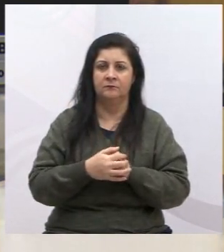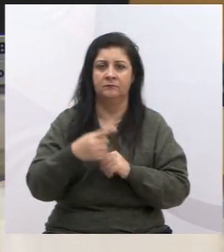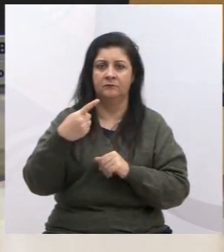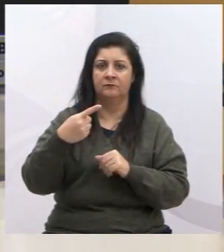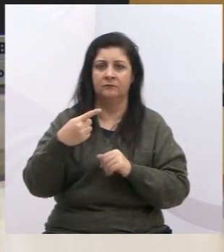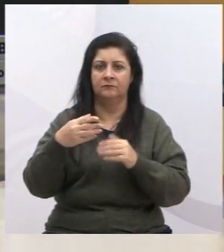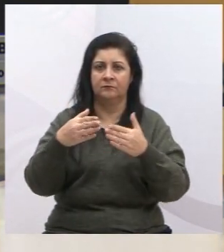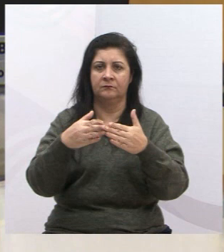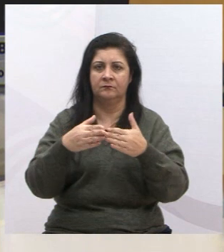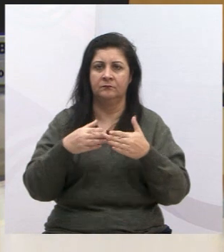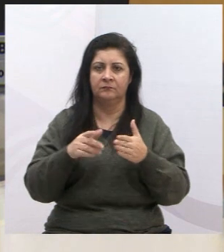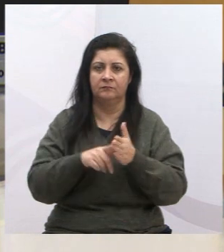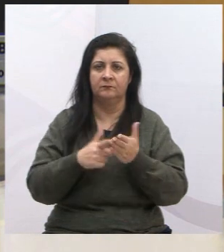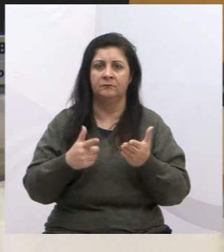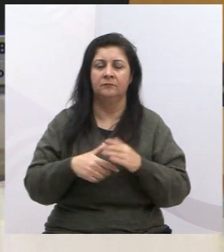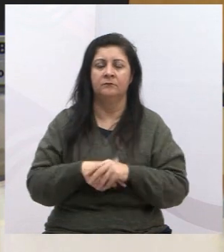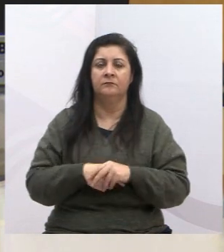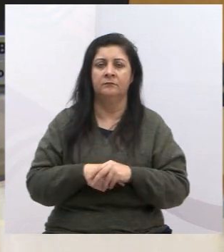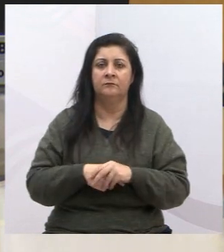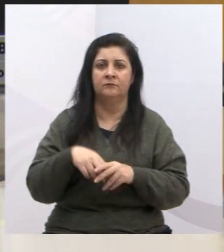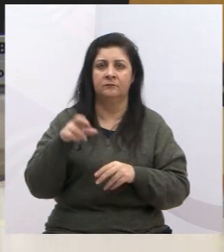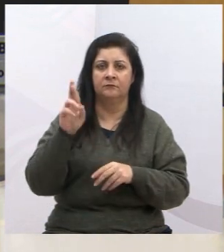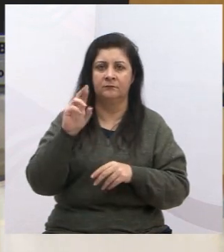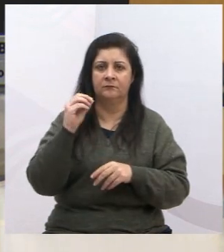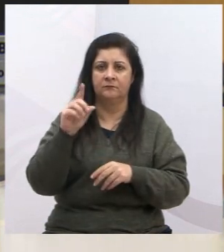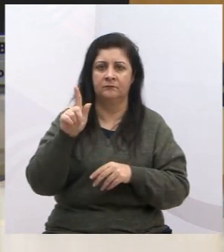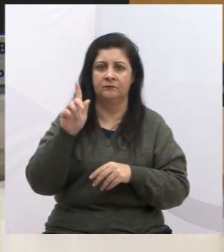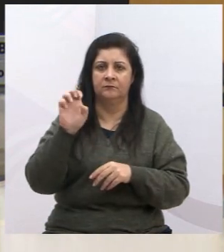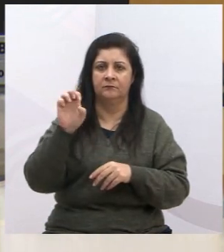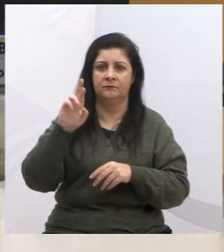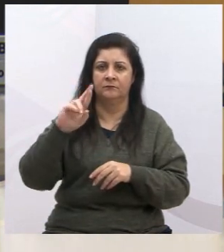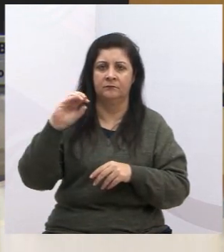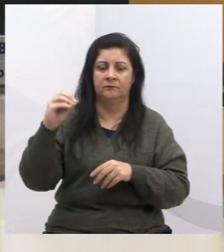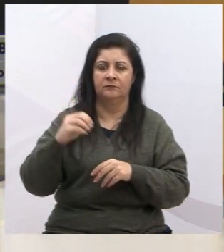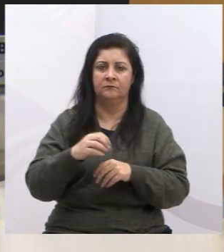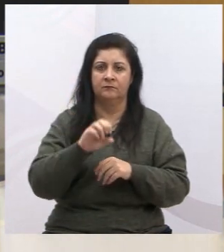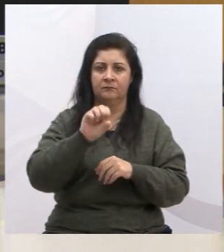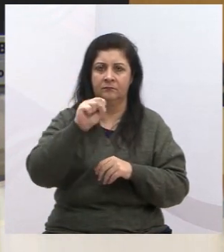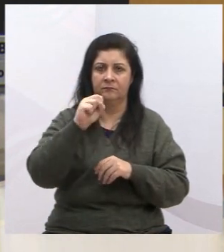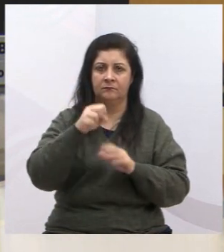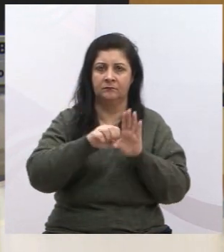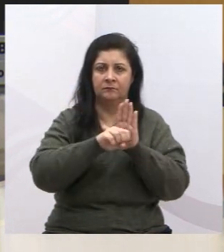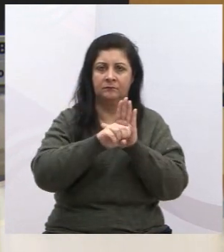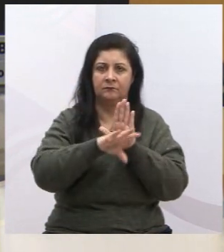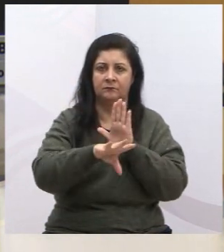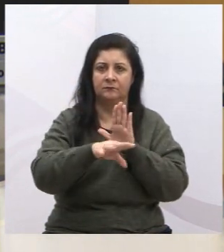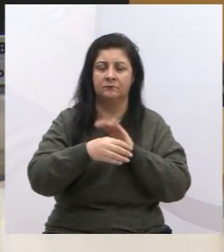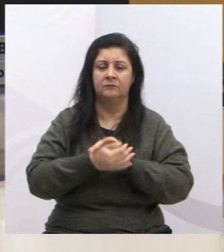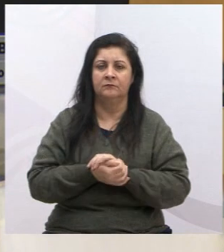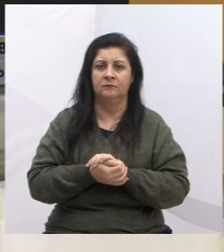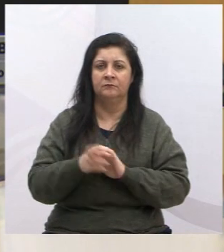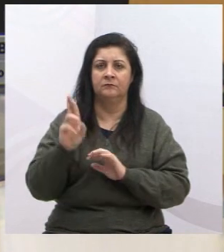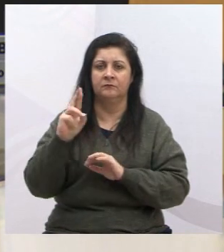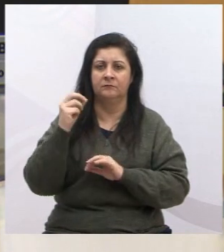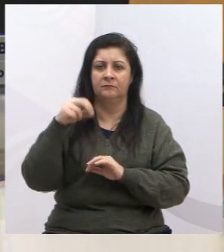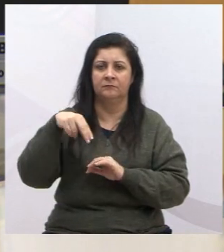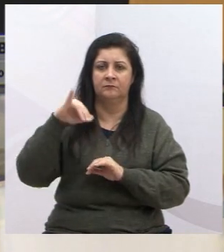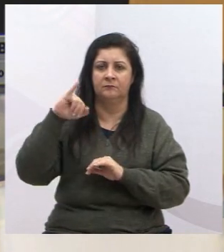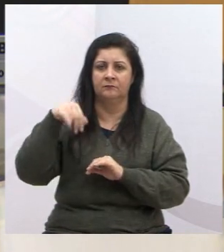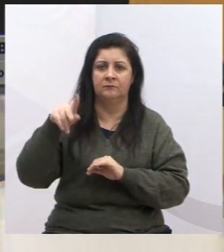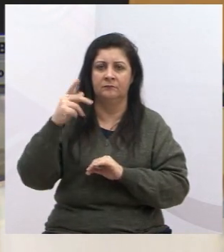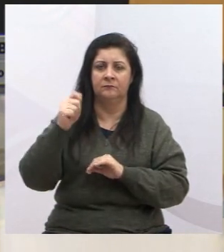um requerimento. Rogério Timóteo, 8 indicações. Roninha,